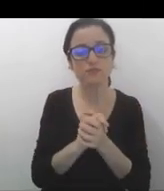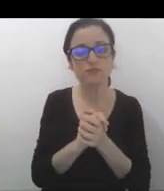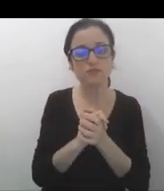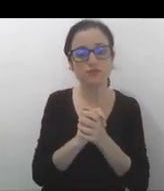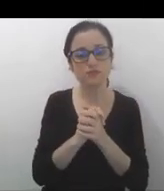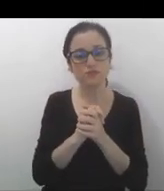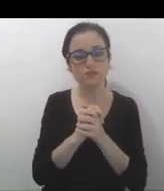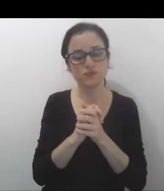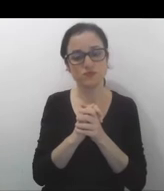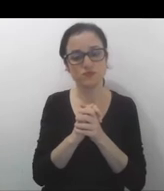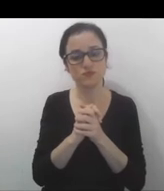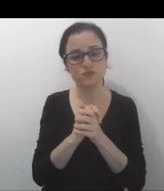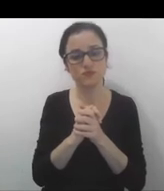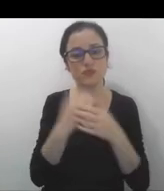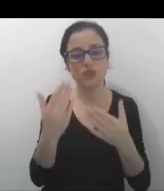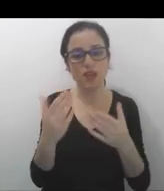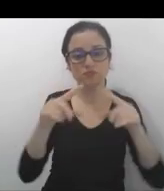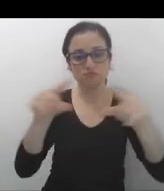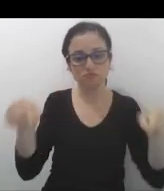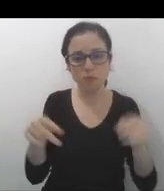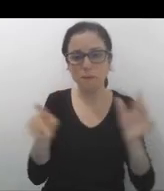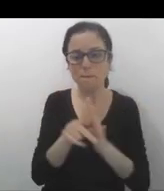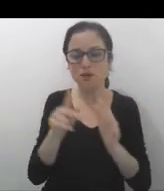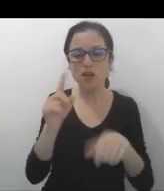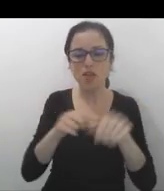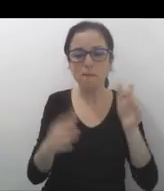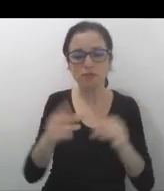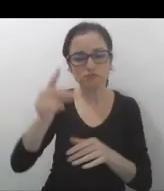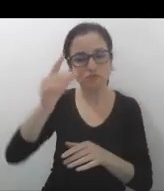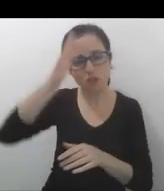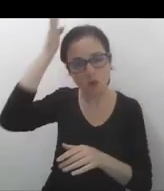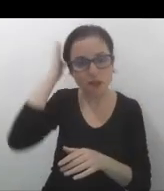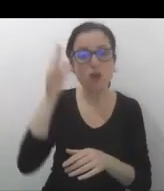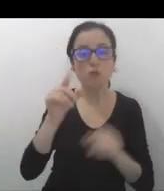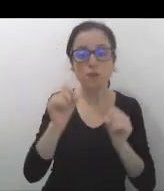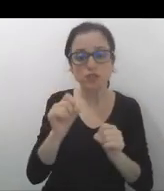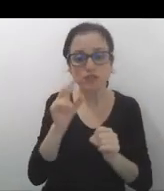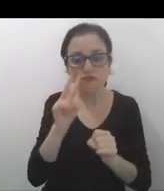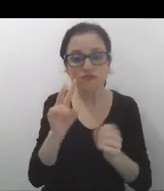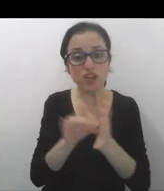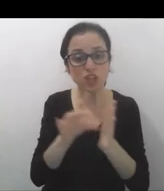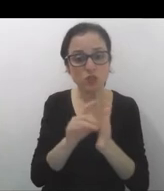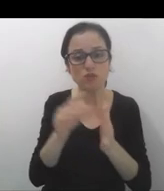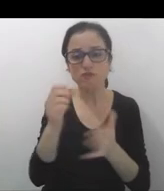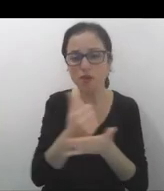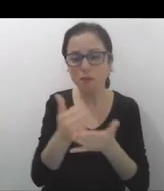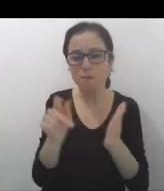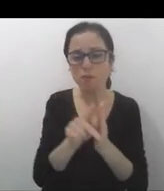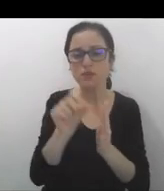pegar isso, uma tigela etrusca, você pode